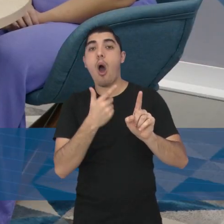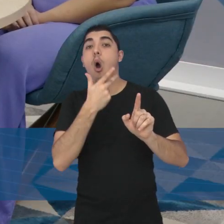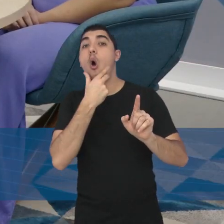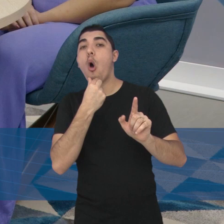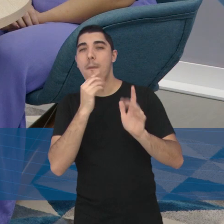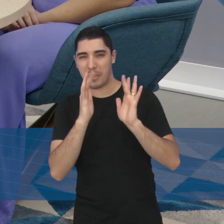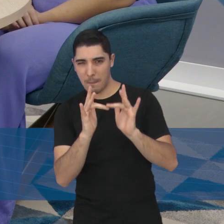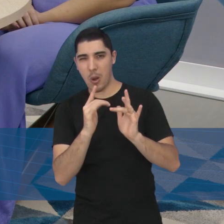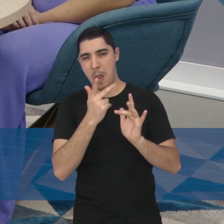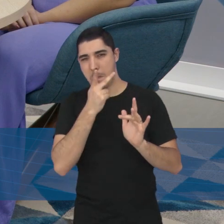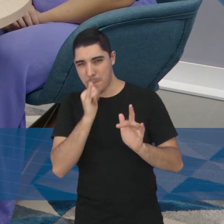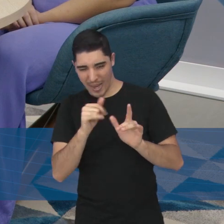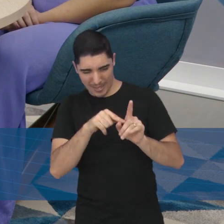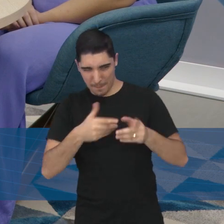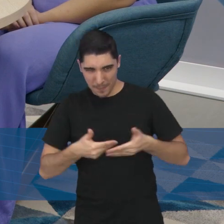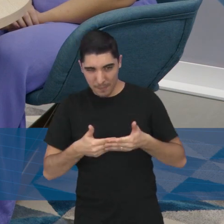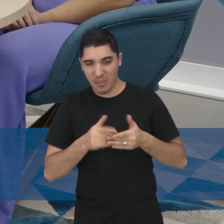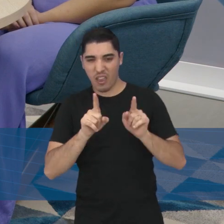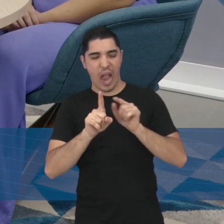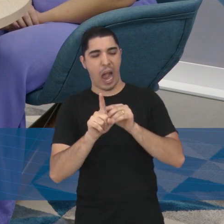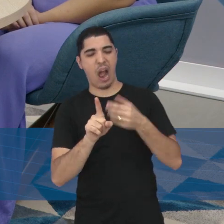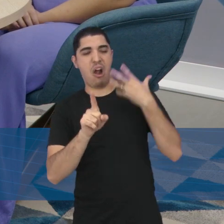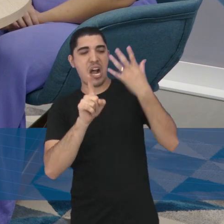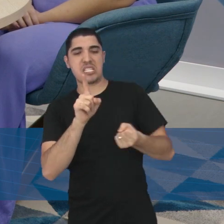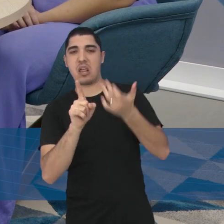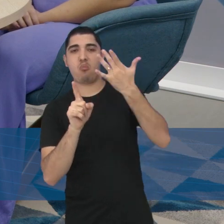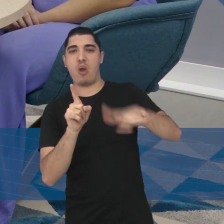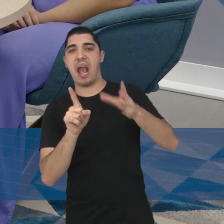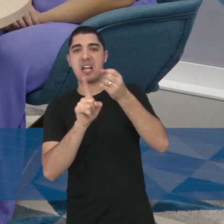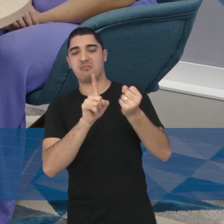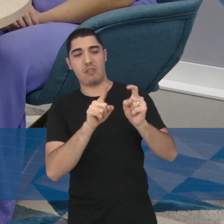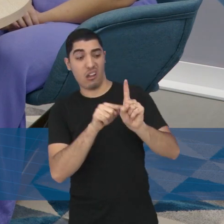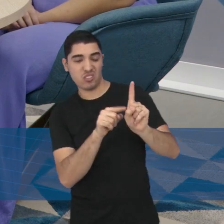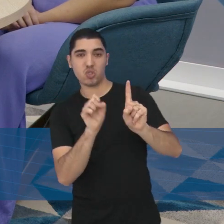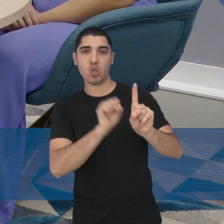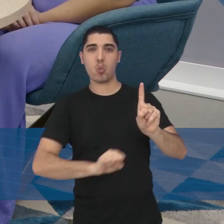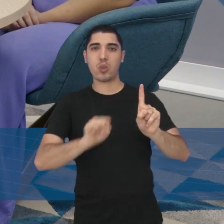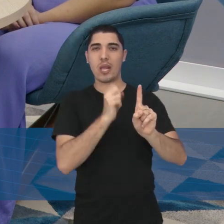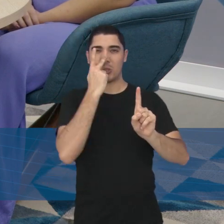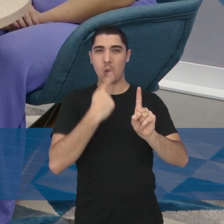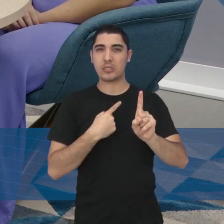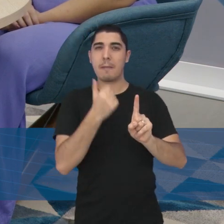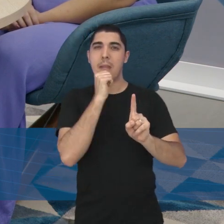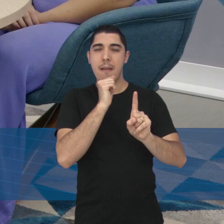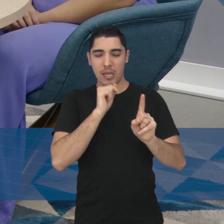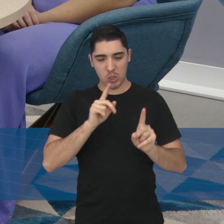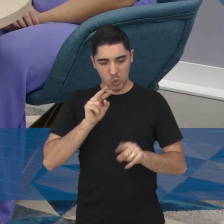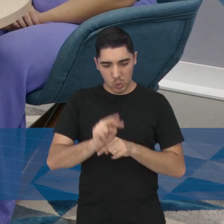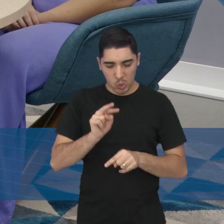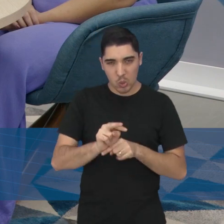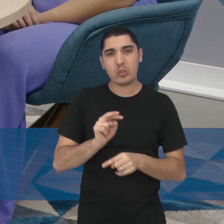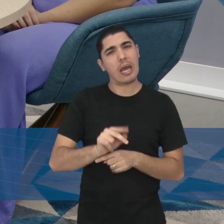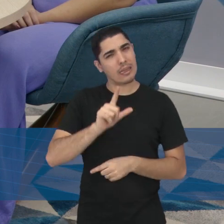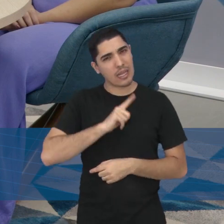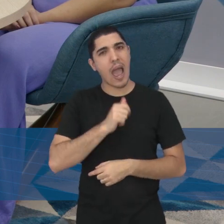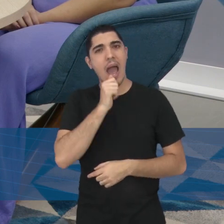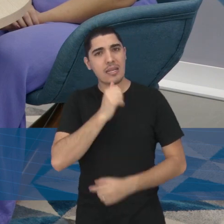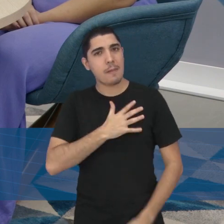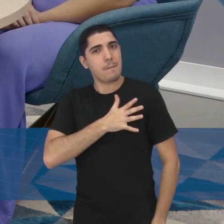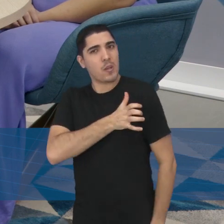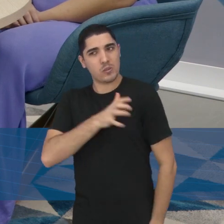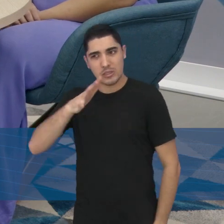sociedade também, né? Com a mulher que tem um filho e está sozinha, foi mãe solo, não está com o pai, ainda tem esse